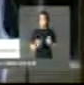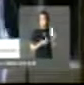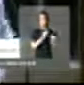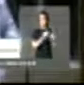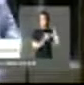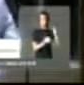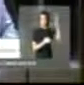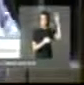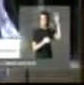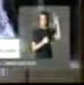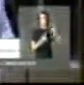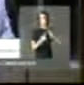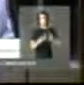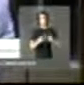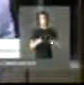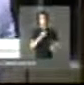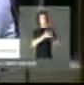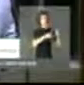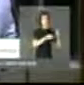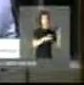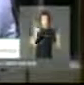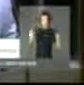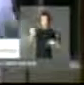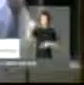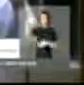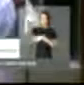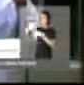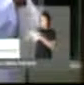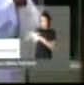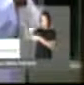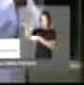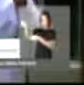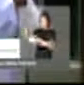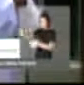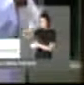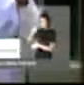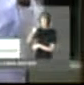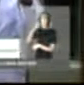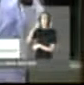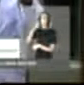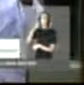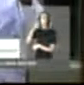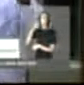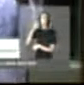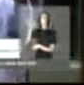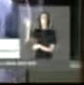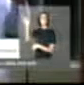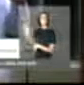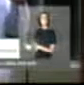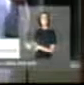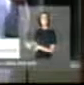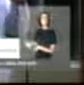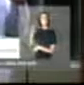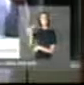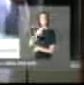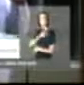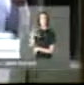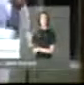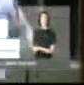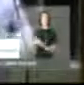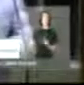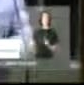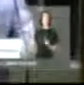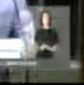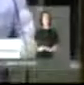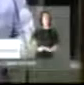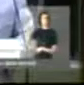por pessoas eleitas pelo próprio povo. Agora, qual é a moral para representar esse povo? Se